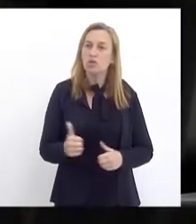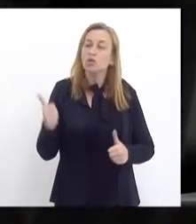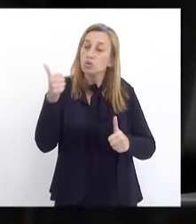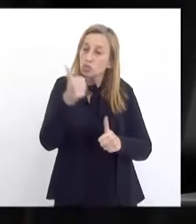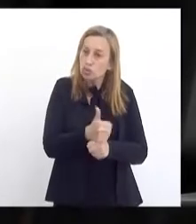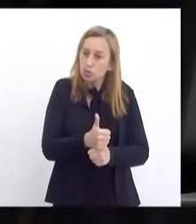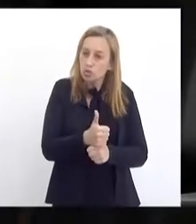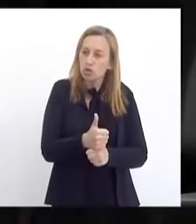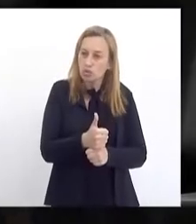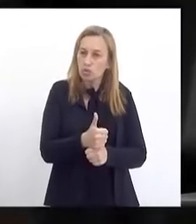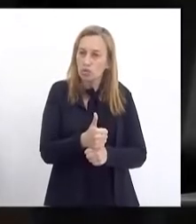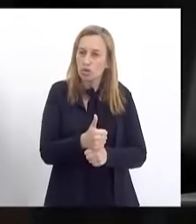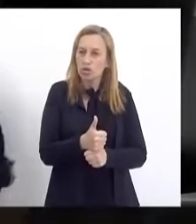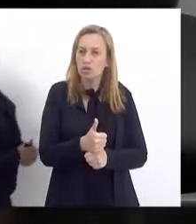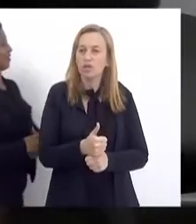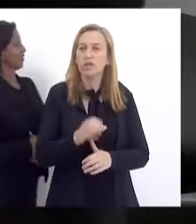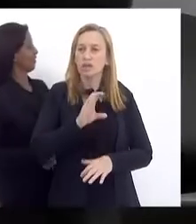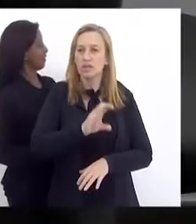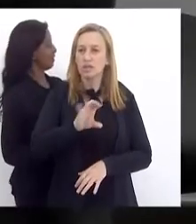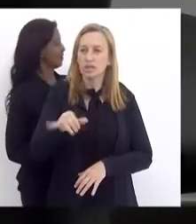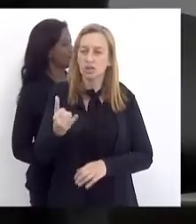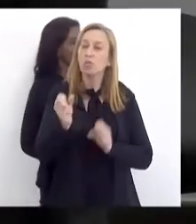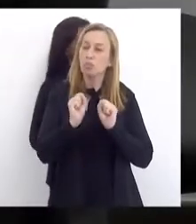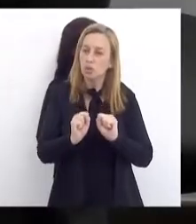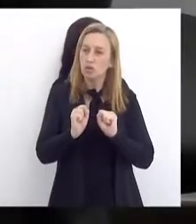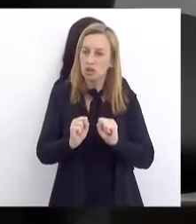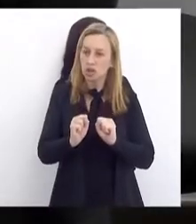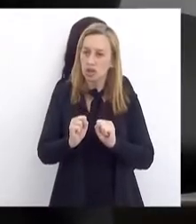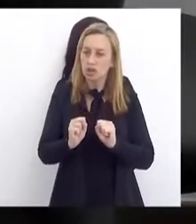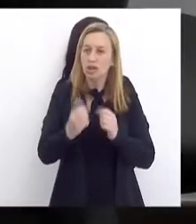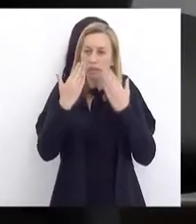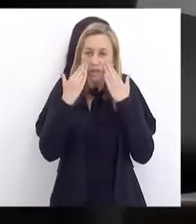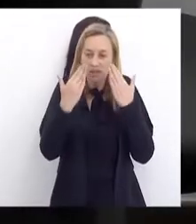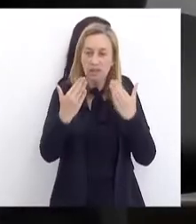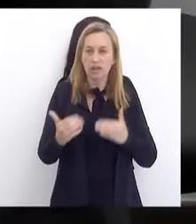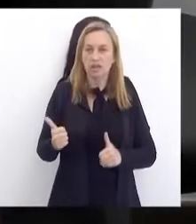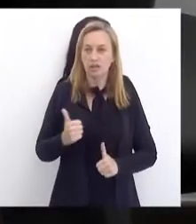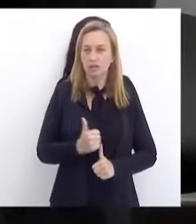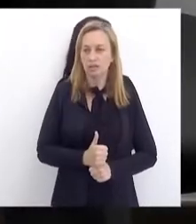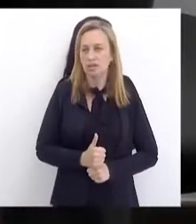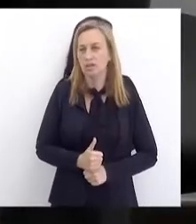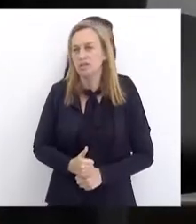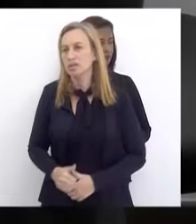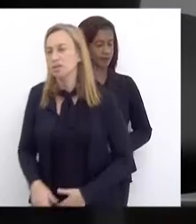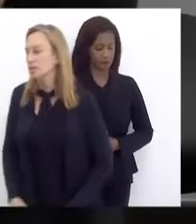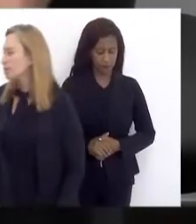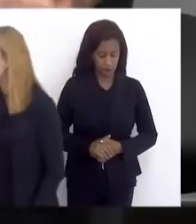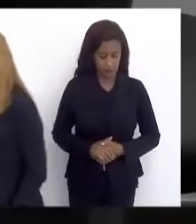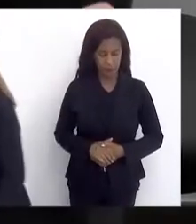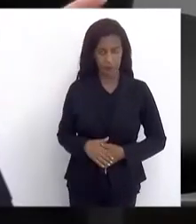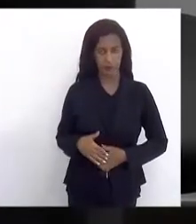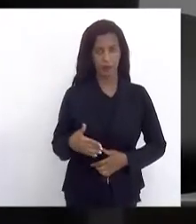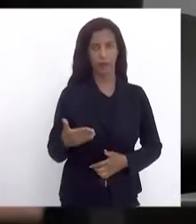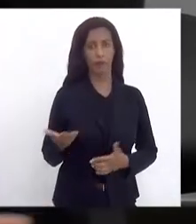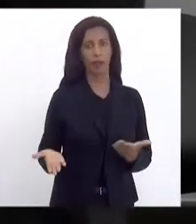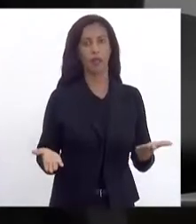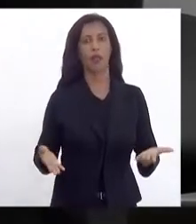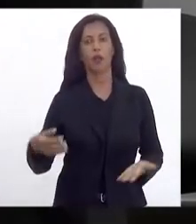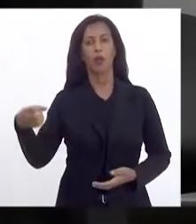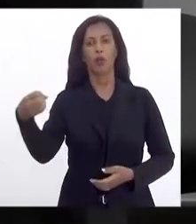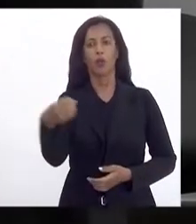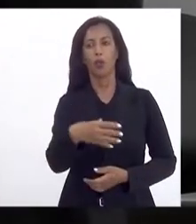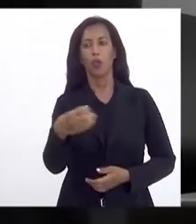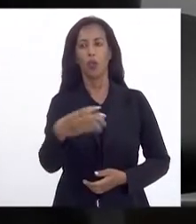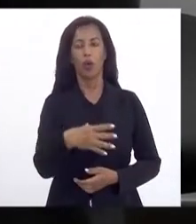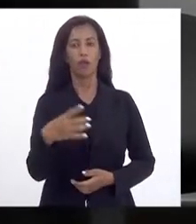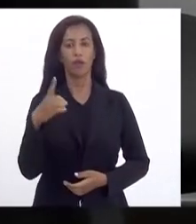substitutivo, né, que a CCJ poderia vir a apresentar. Né? Então, essas novas ponderações